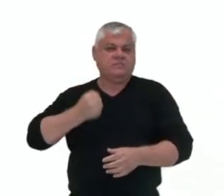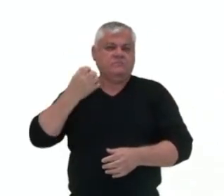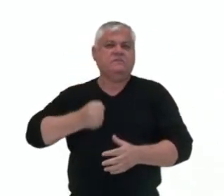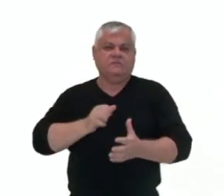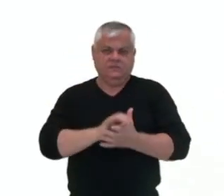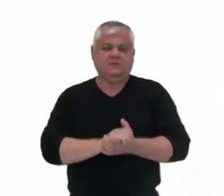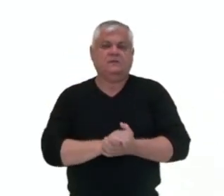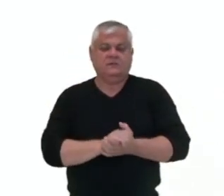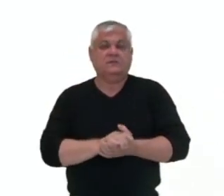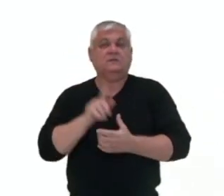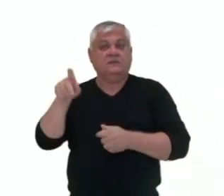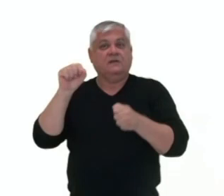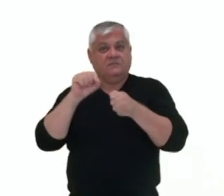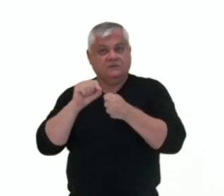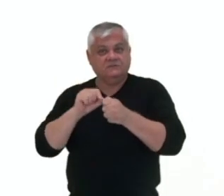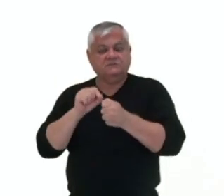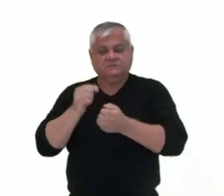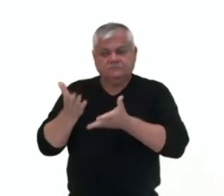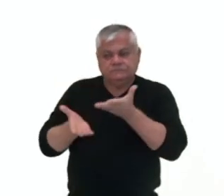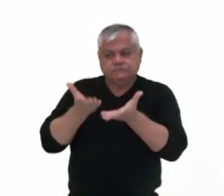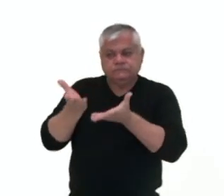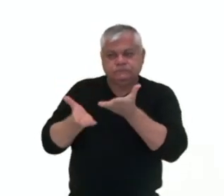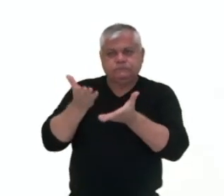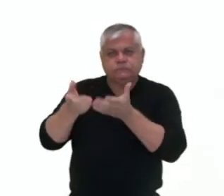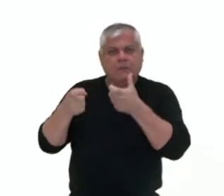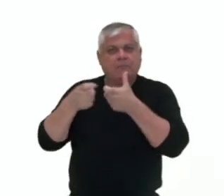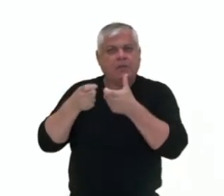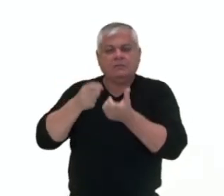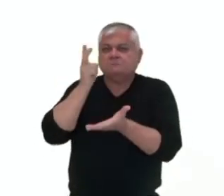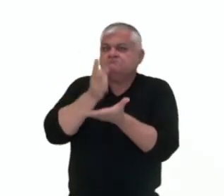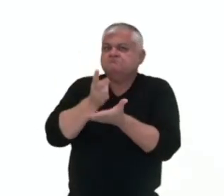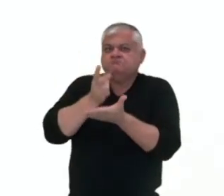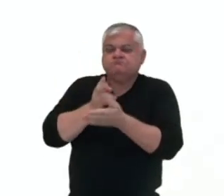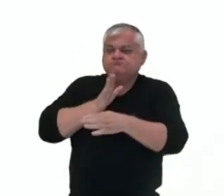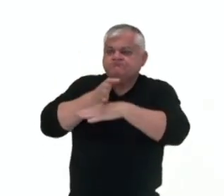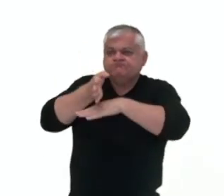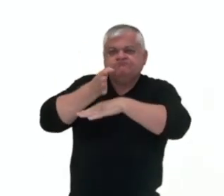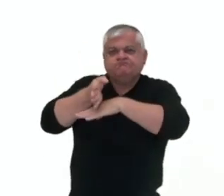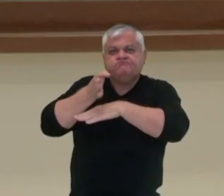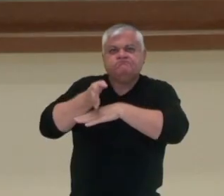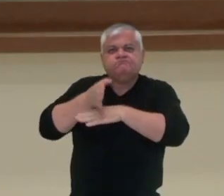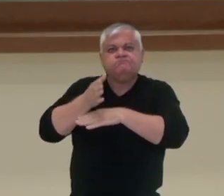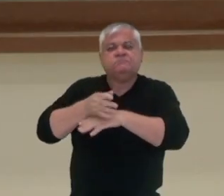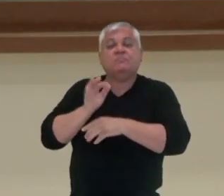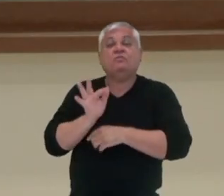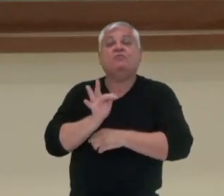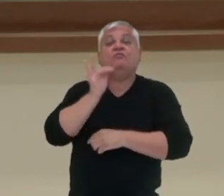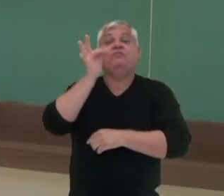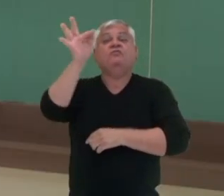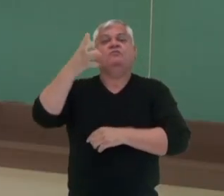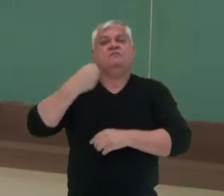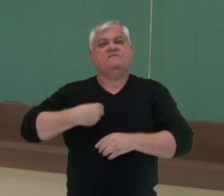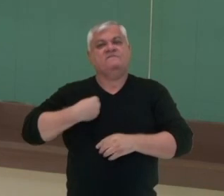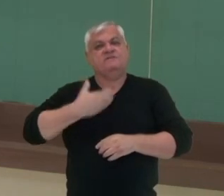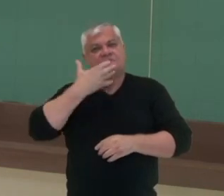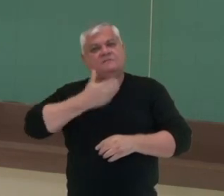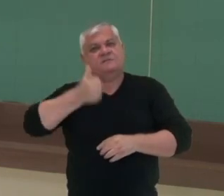que ela deveria fazer acompanhamentos da Luísa periodicamente para ela ter menos chances de complicação devido à doença.